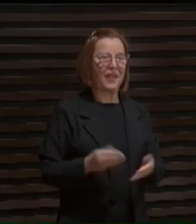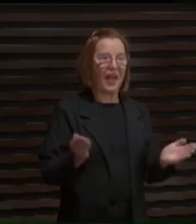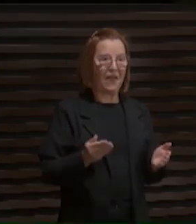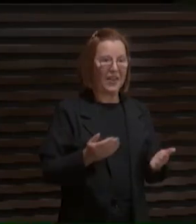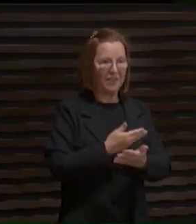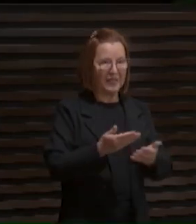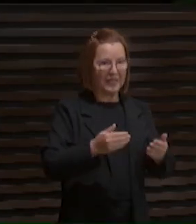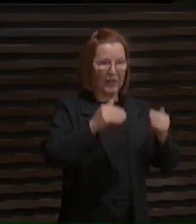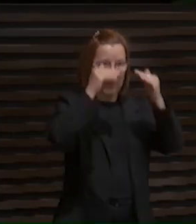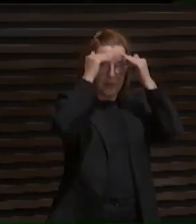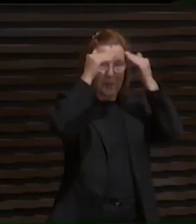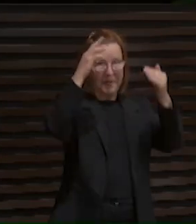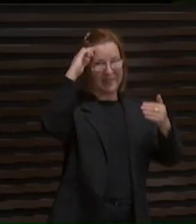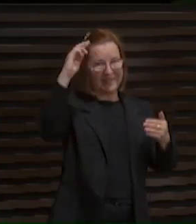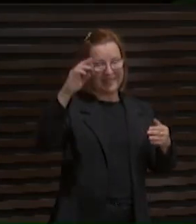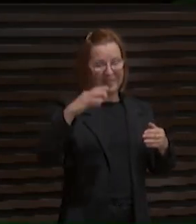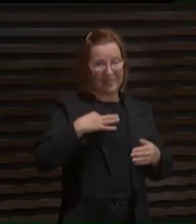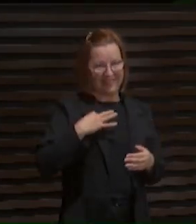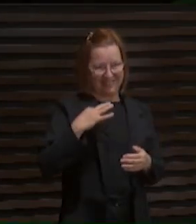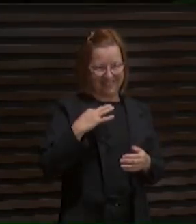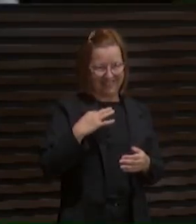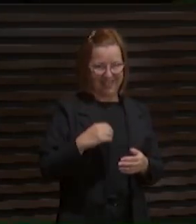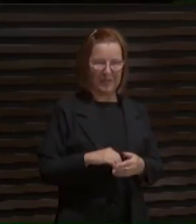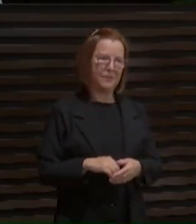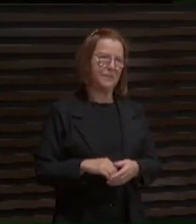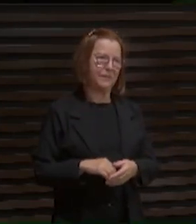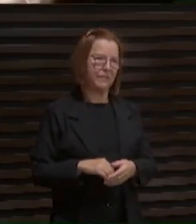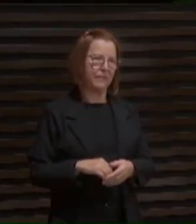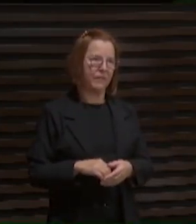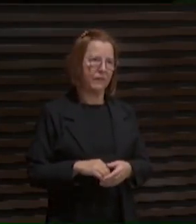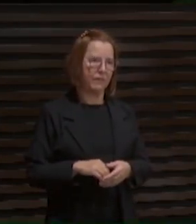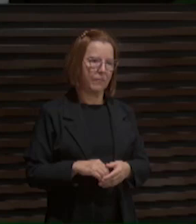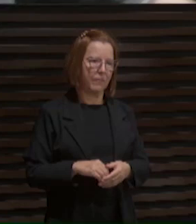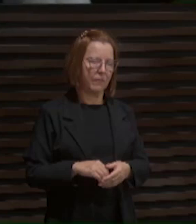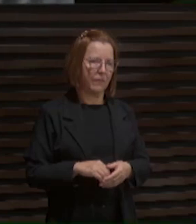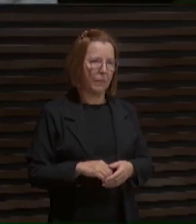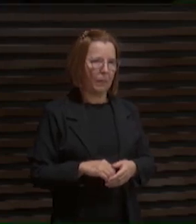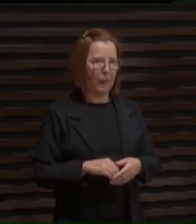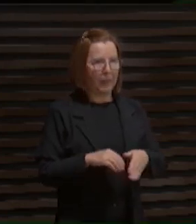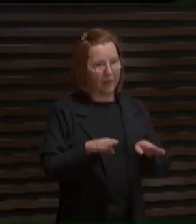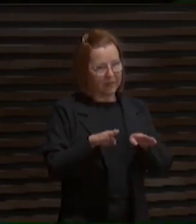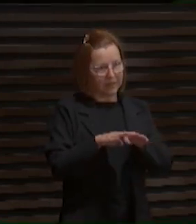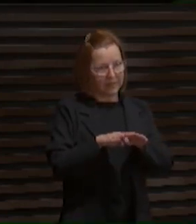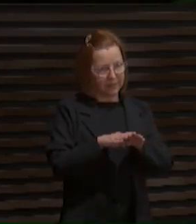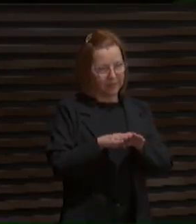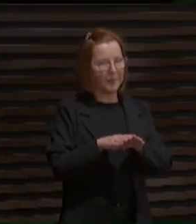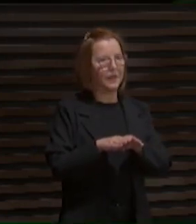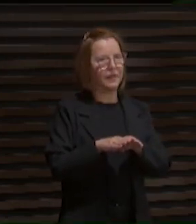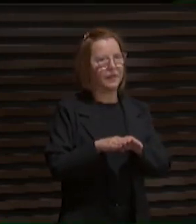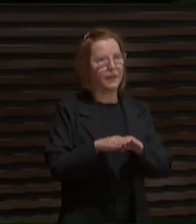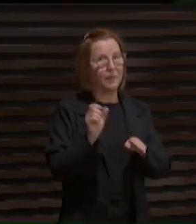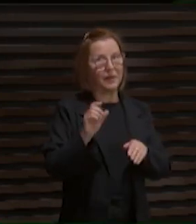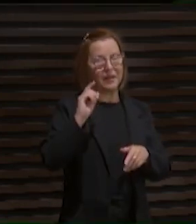voluntária. Assim como ele fala, não se ofereça, não deixe que o outro reine, deixe que Deus